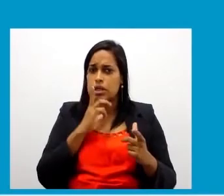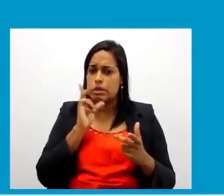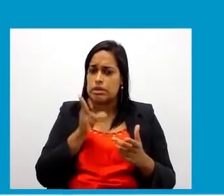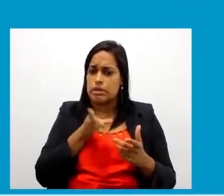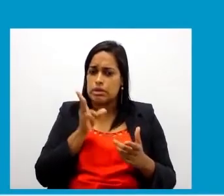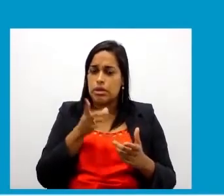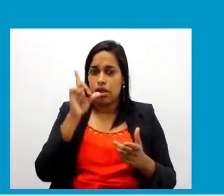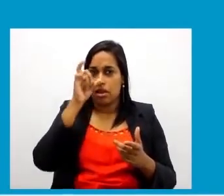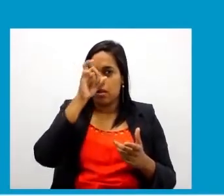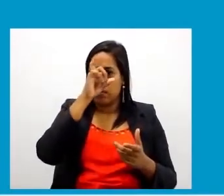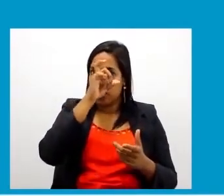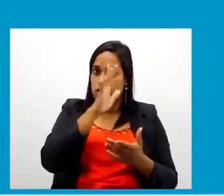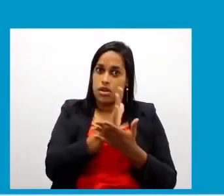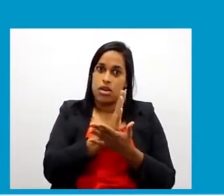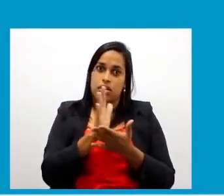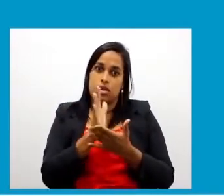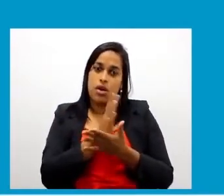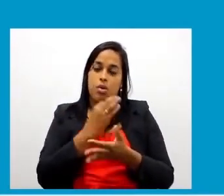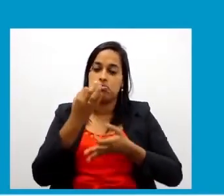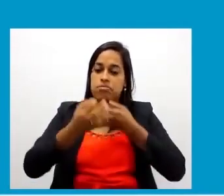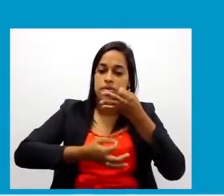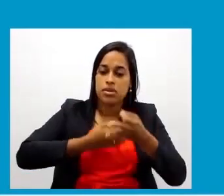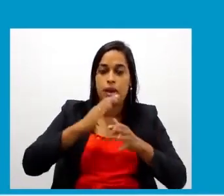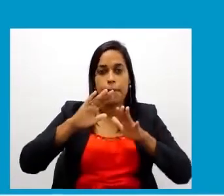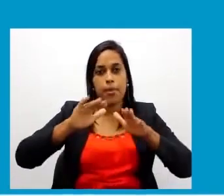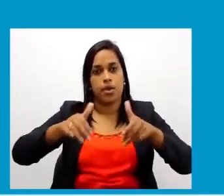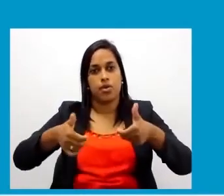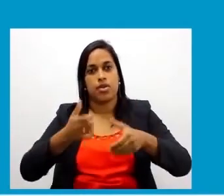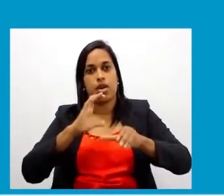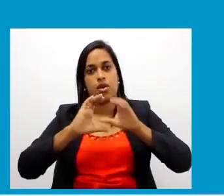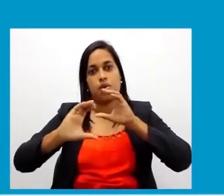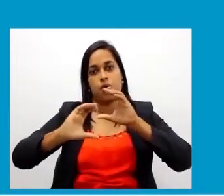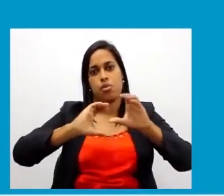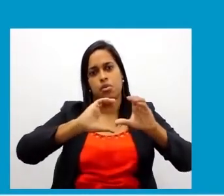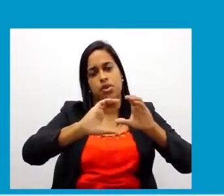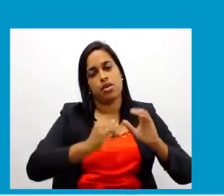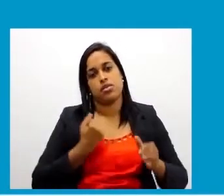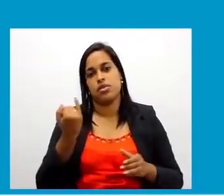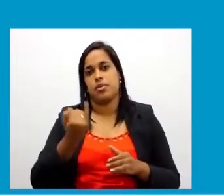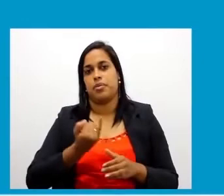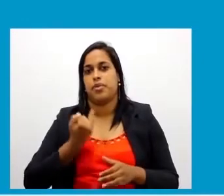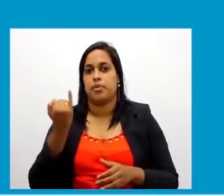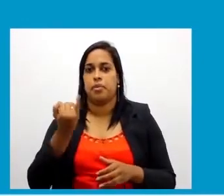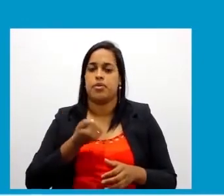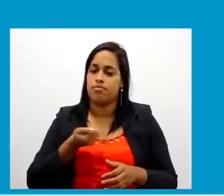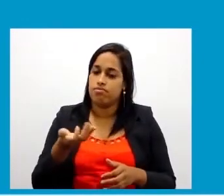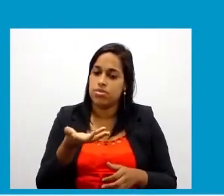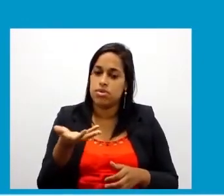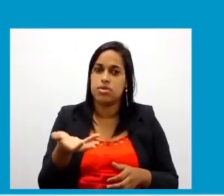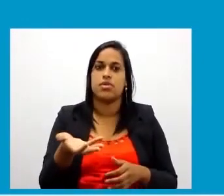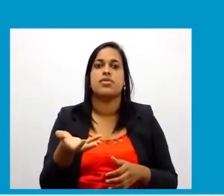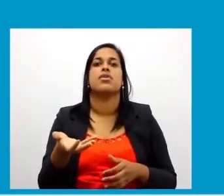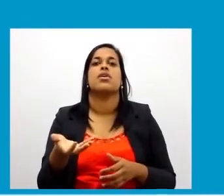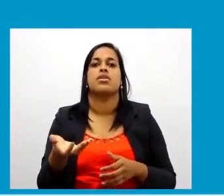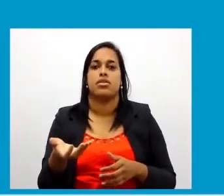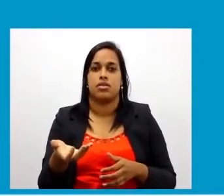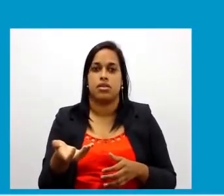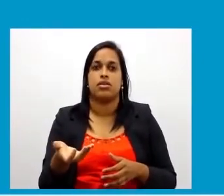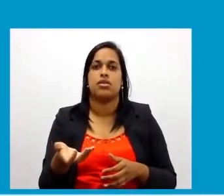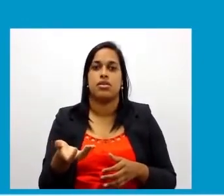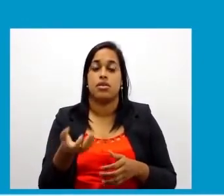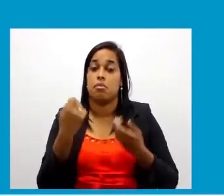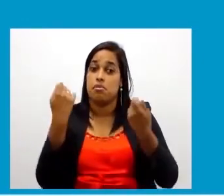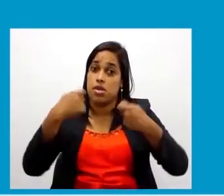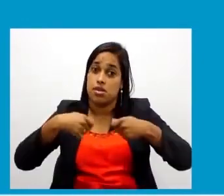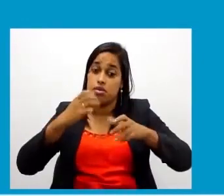lidar com essas dificuldades. Algumas dicas do professor Mário Persona. Melhorar a comunicação é essencial à produtividade. Ele diz, para sermos produtivos, nós